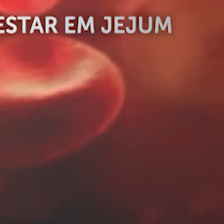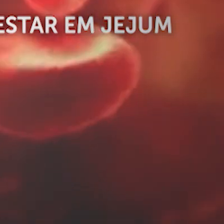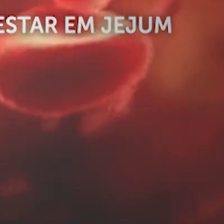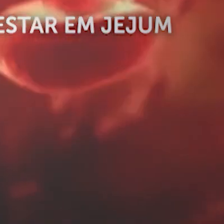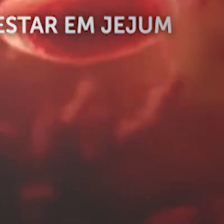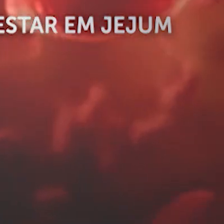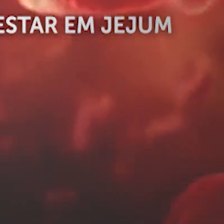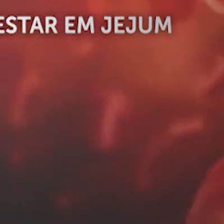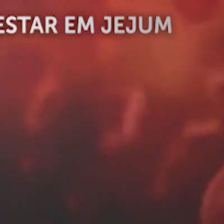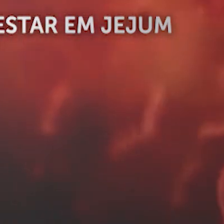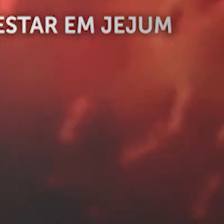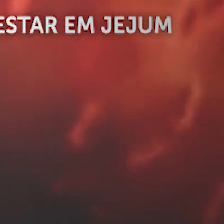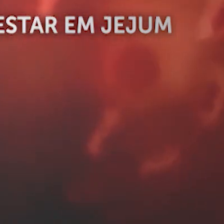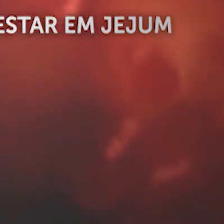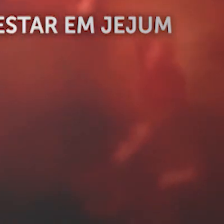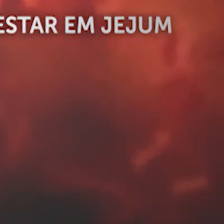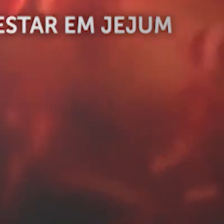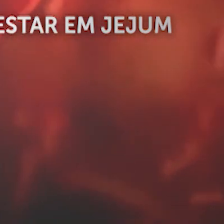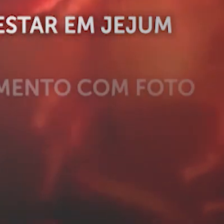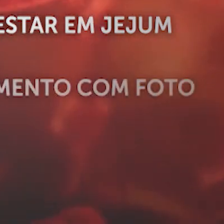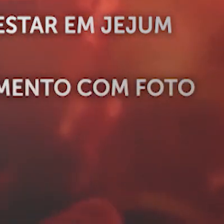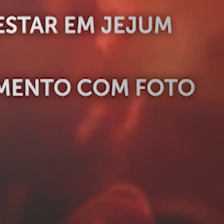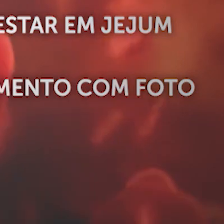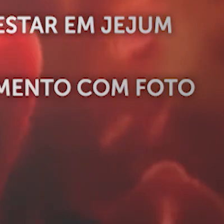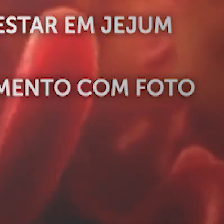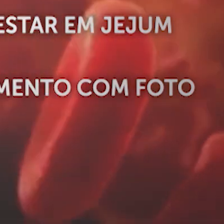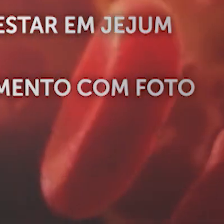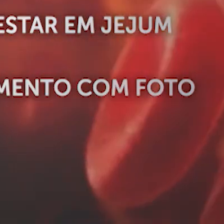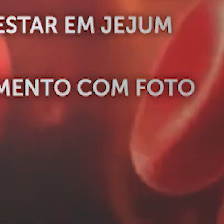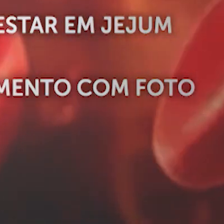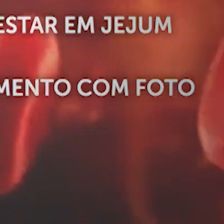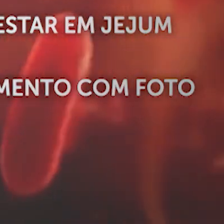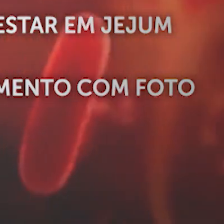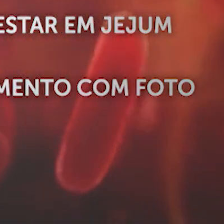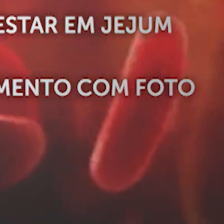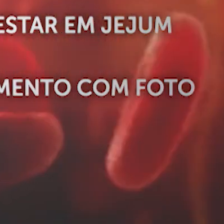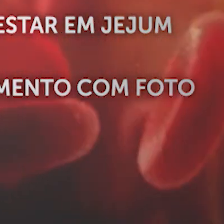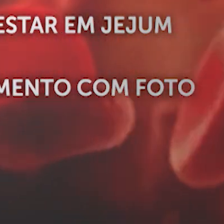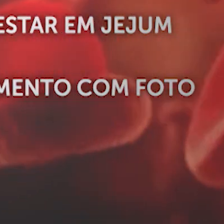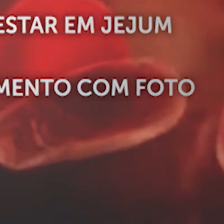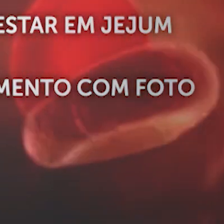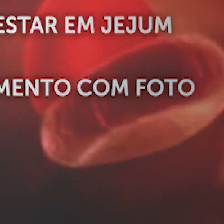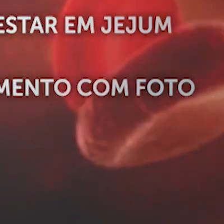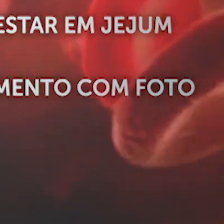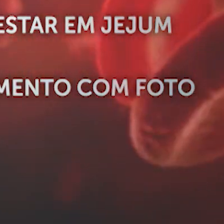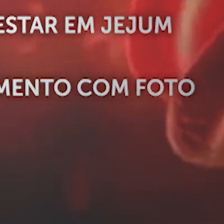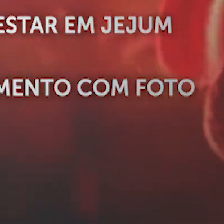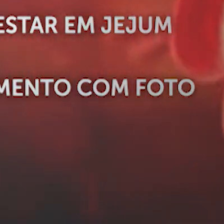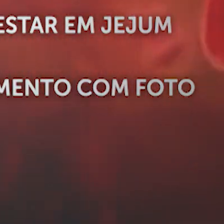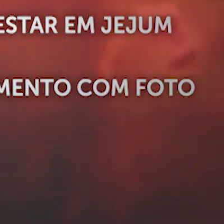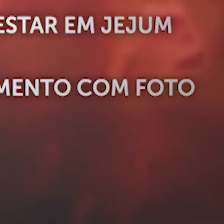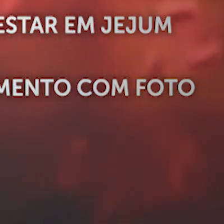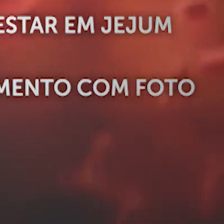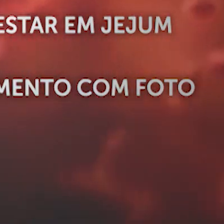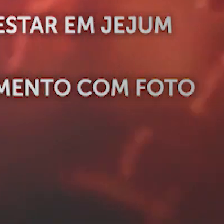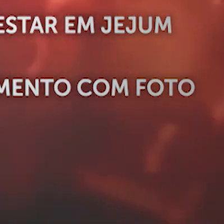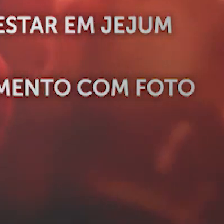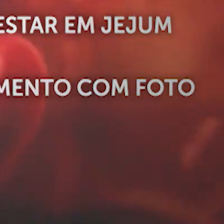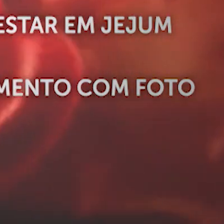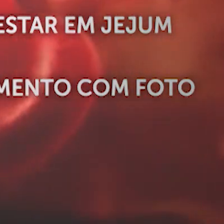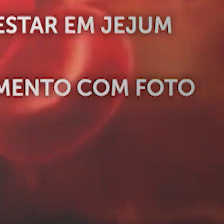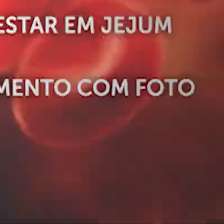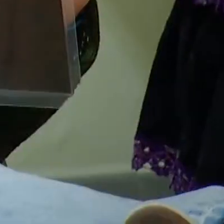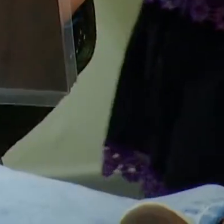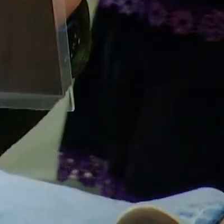por exemplo, precisa esperar até 2 horas para poder doar. E lembre-se de levar um documento de identificação